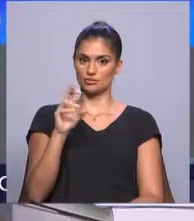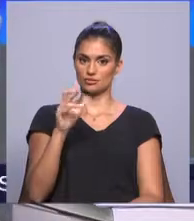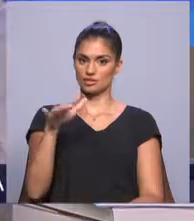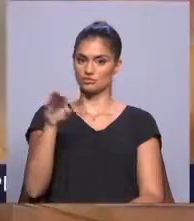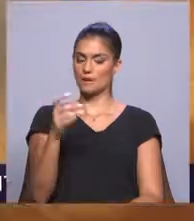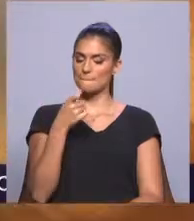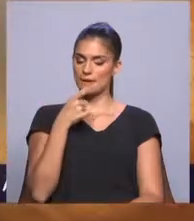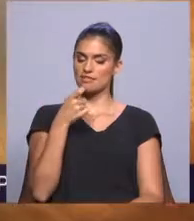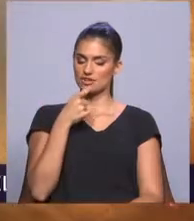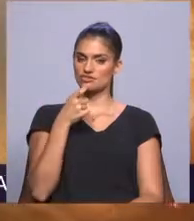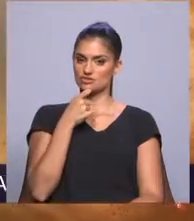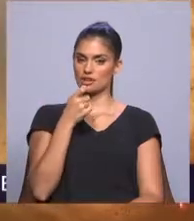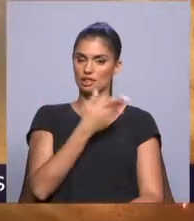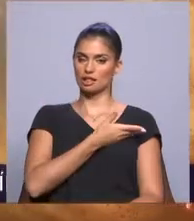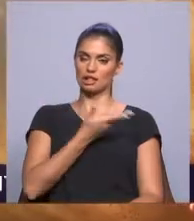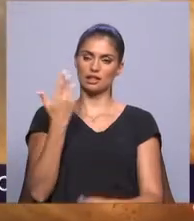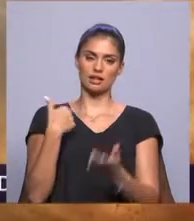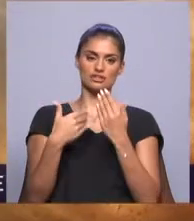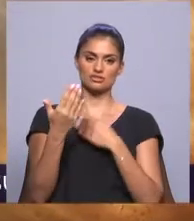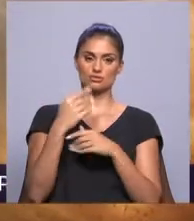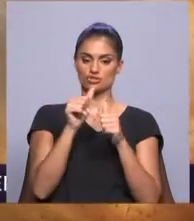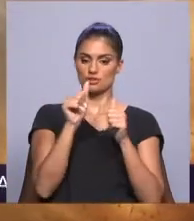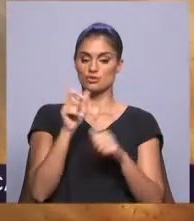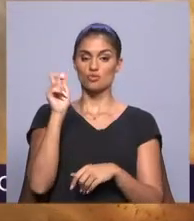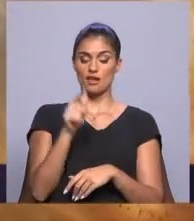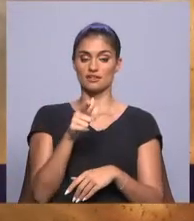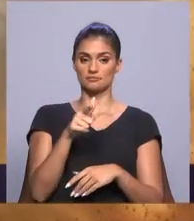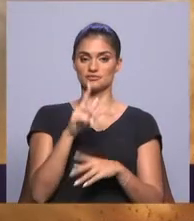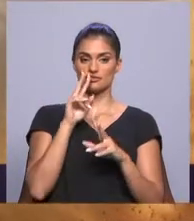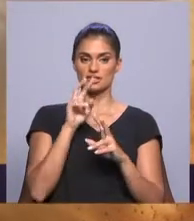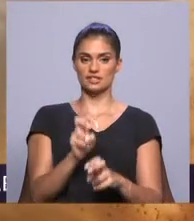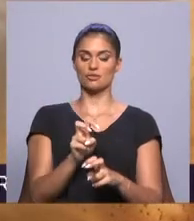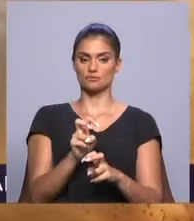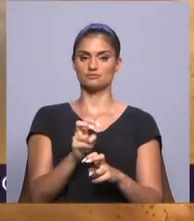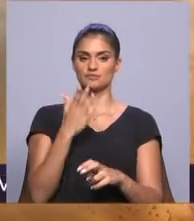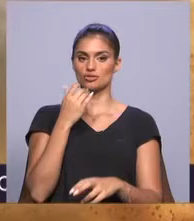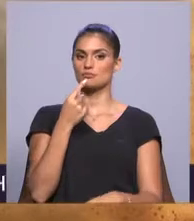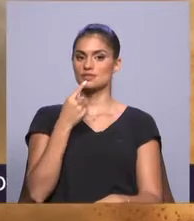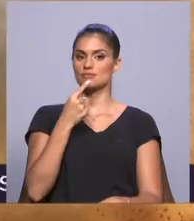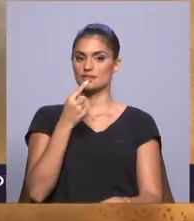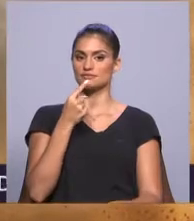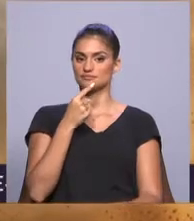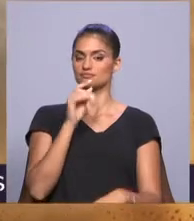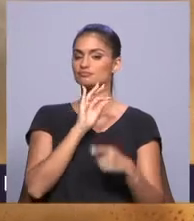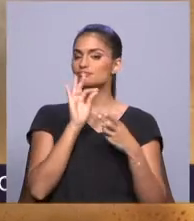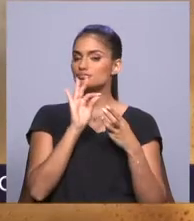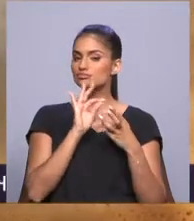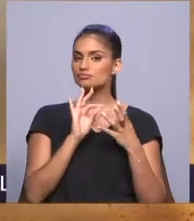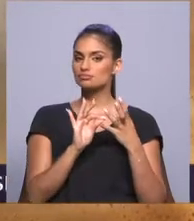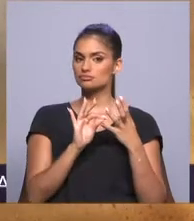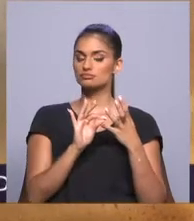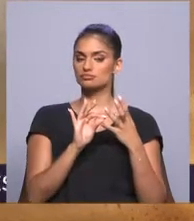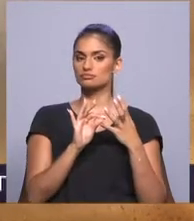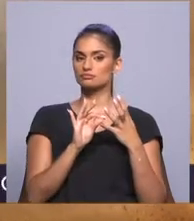pertenceram a asteroides, as pedras mais antigas do nosso sistema solar. E neste caso, esta investigação tentou perceber as composições isotópicas